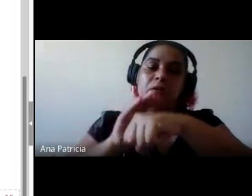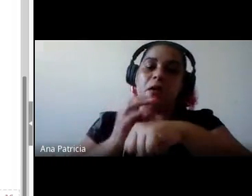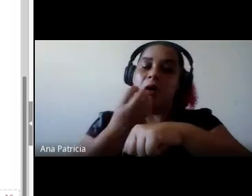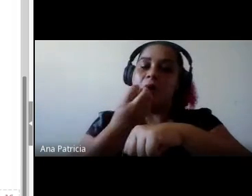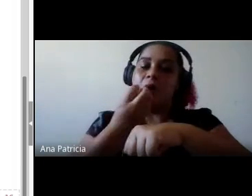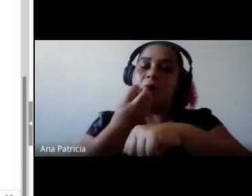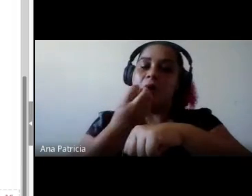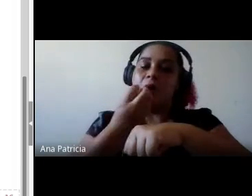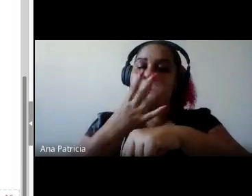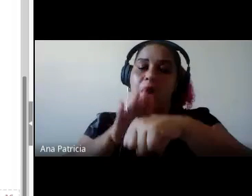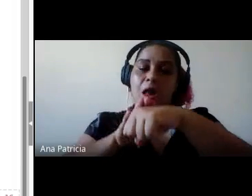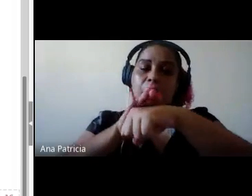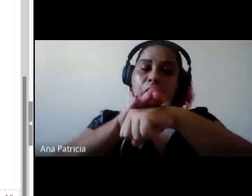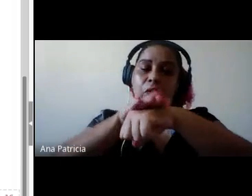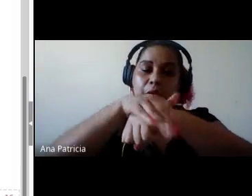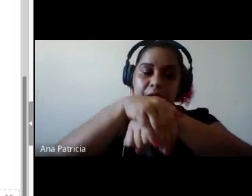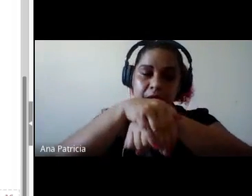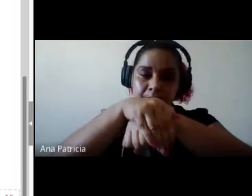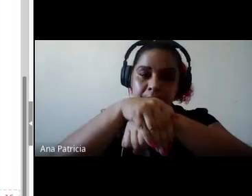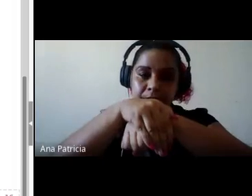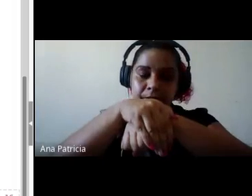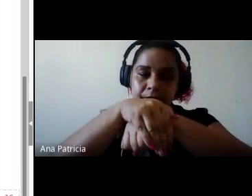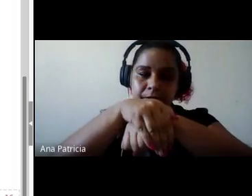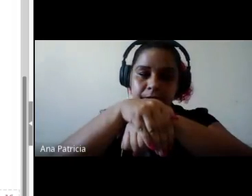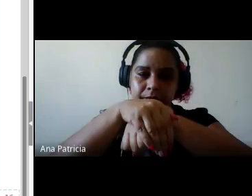certo? Boa noite.